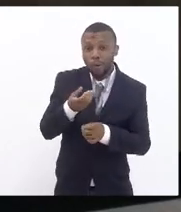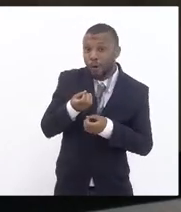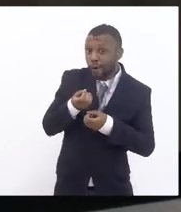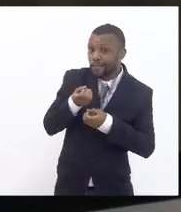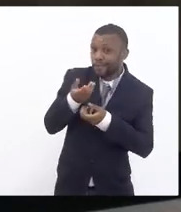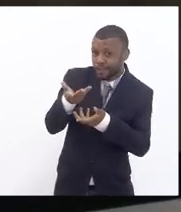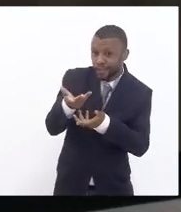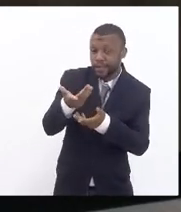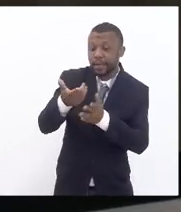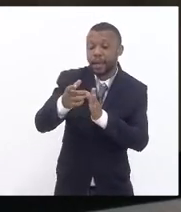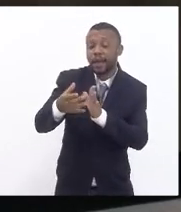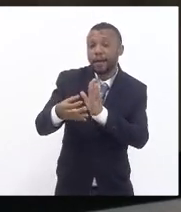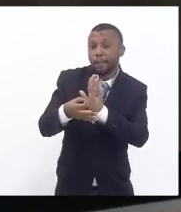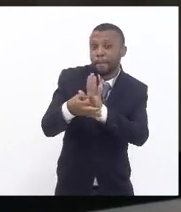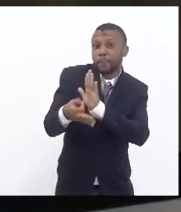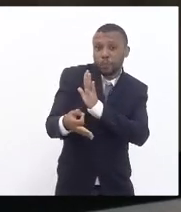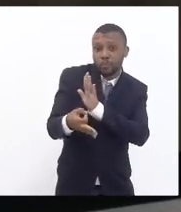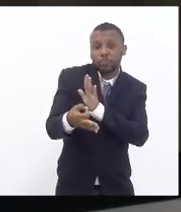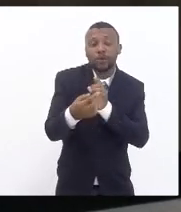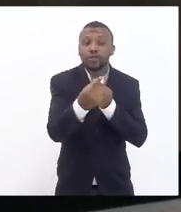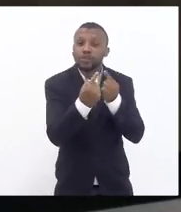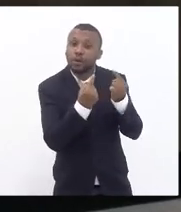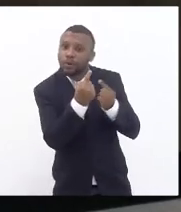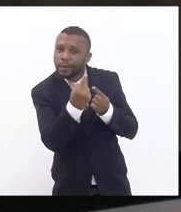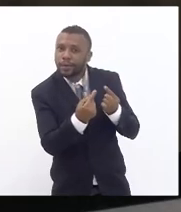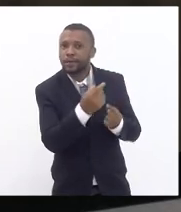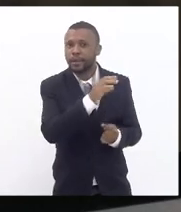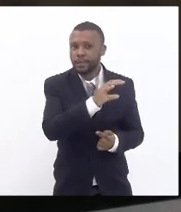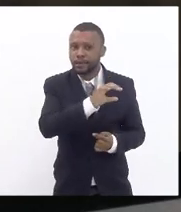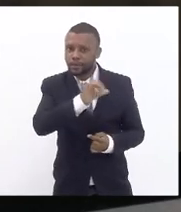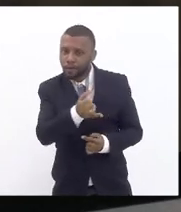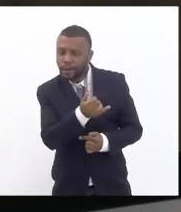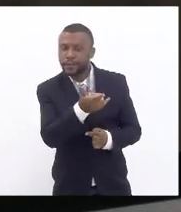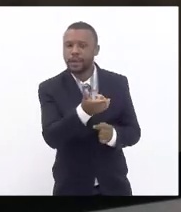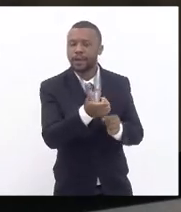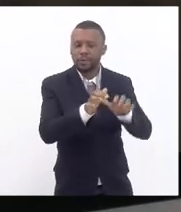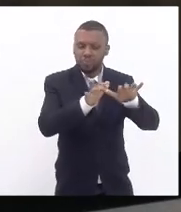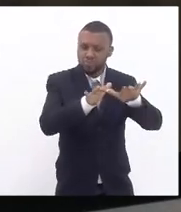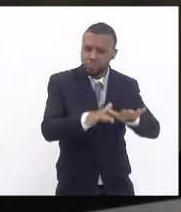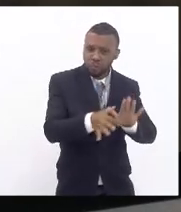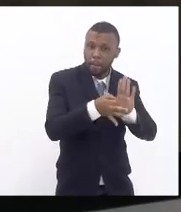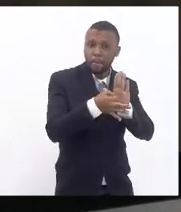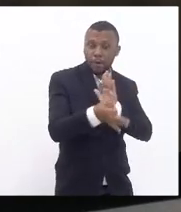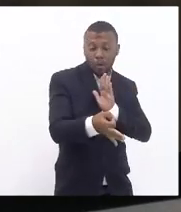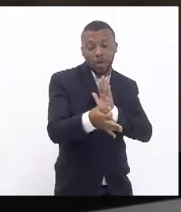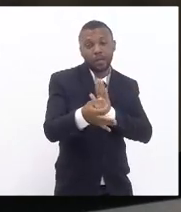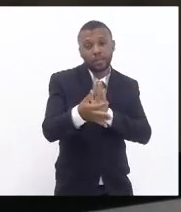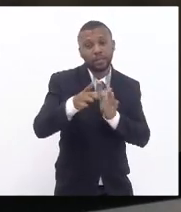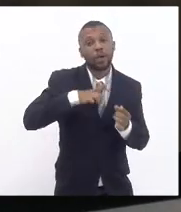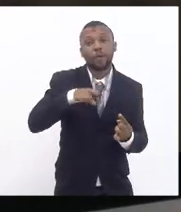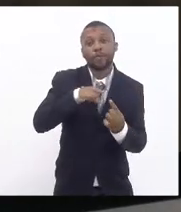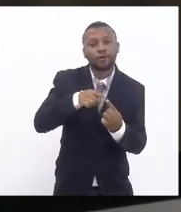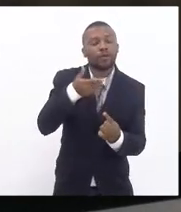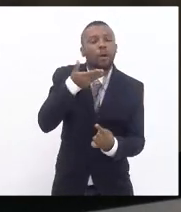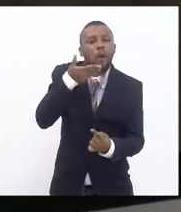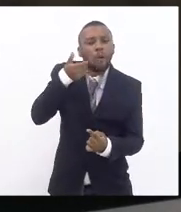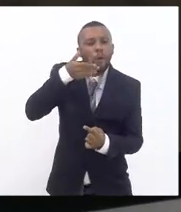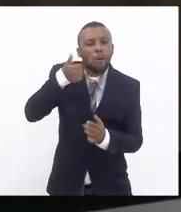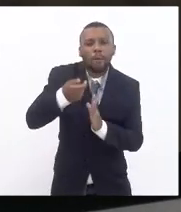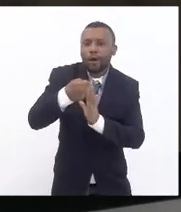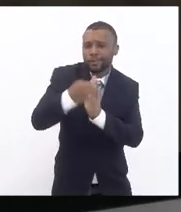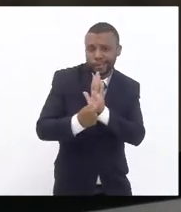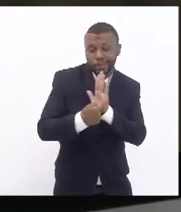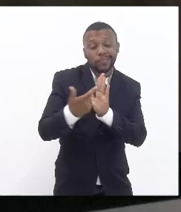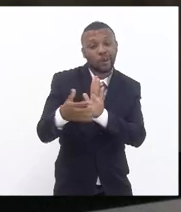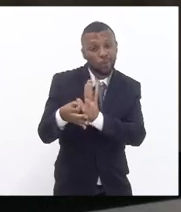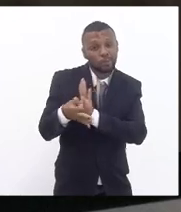projeto, dialoguei com a CCJ sobre essas emendas, a CCJ produziu um parecer, a meu ver, que aprimora o texto, então o parecer que eu emito